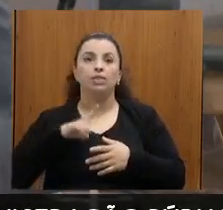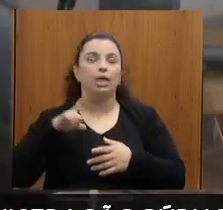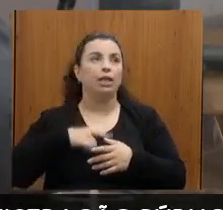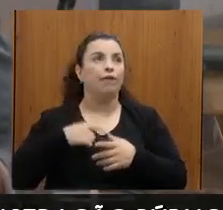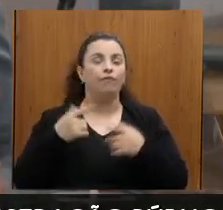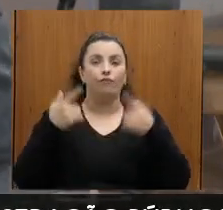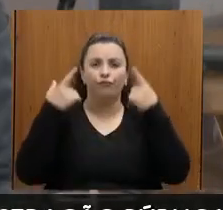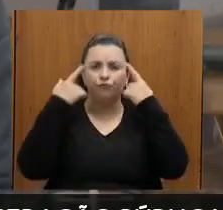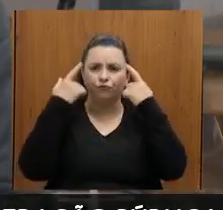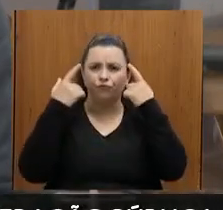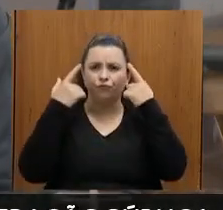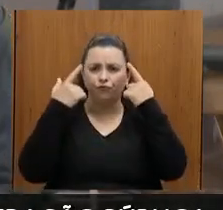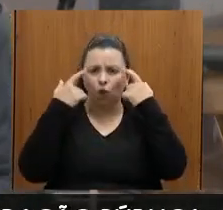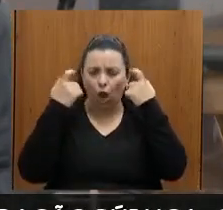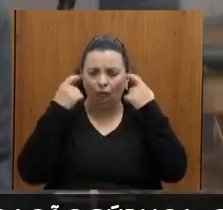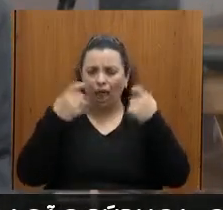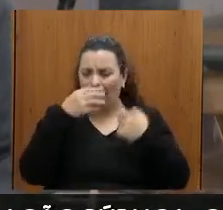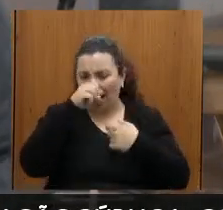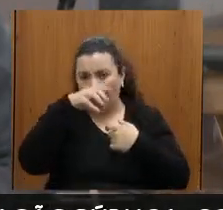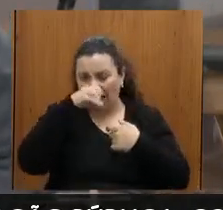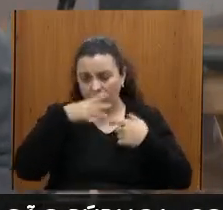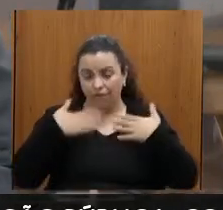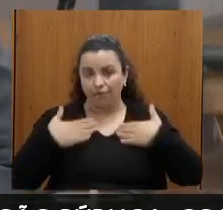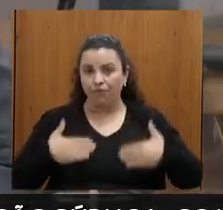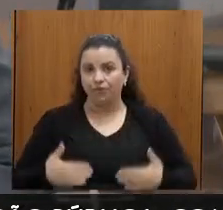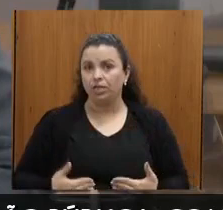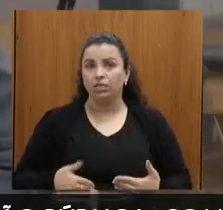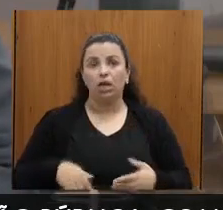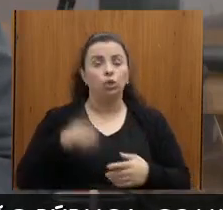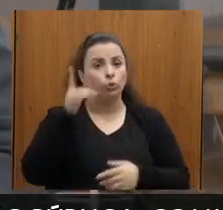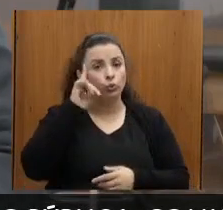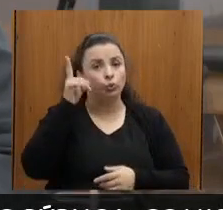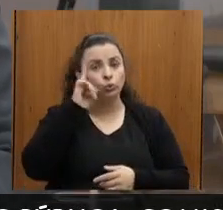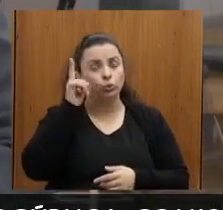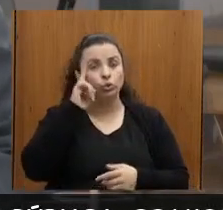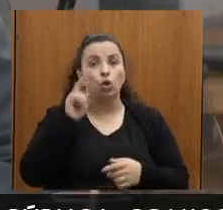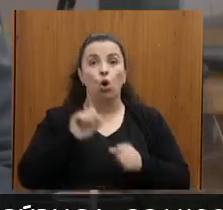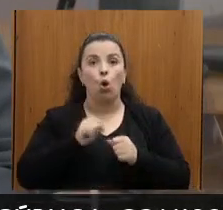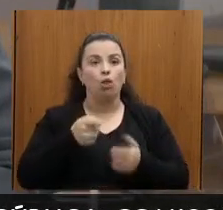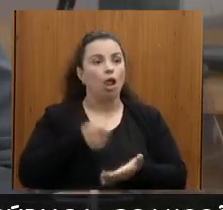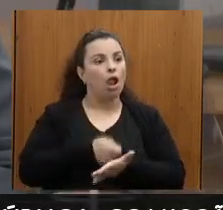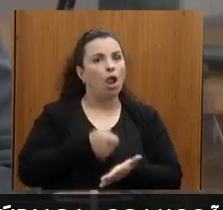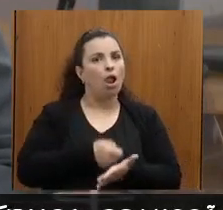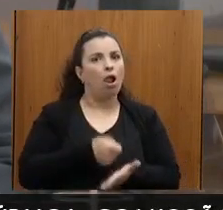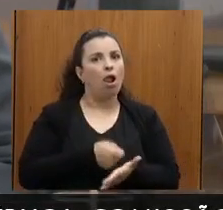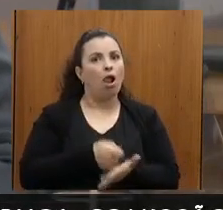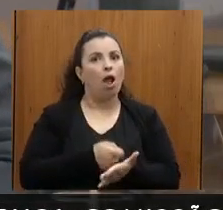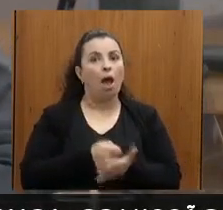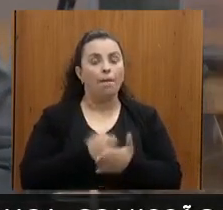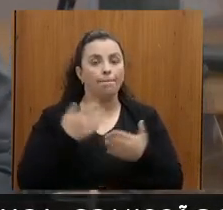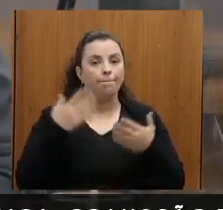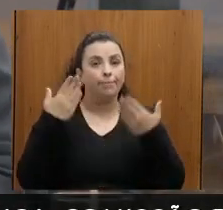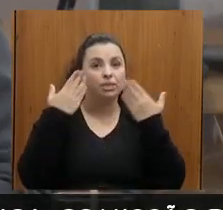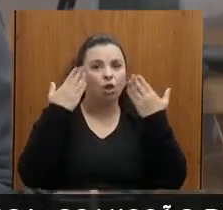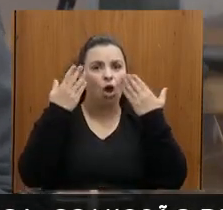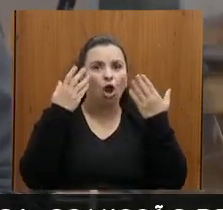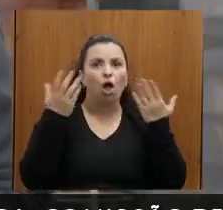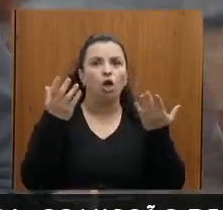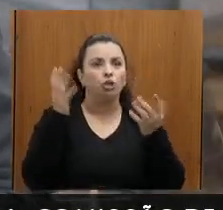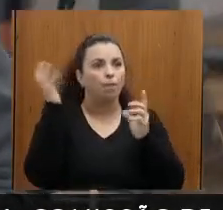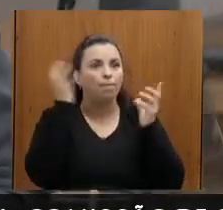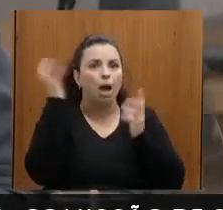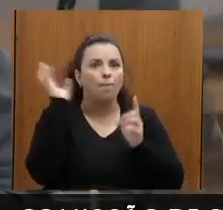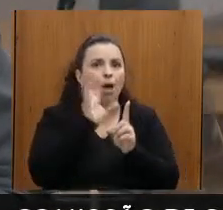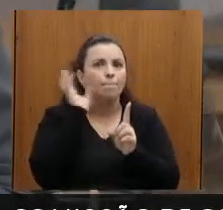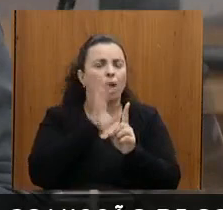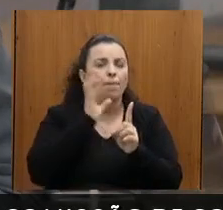físicas de forma rotineira. Outras que tinham torturas físicas, torturas psicológicas. A pergunta que eu fiz no dia da